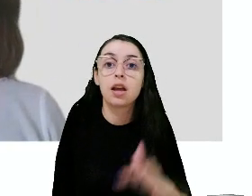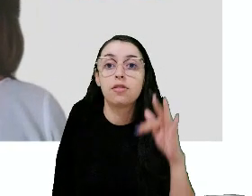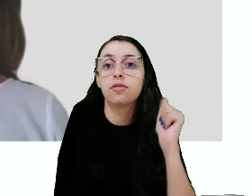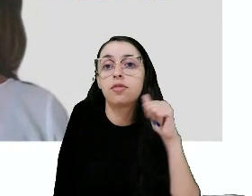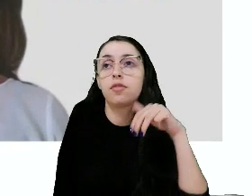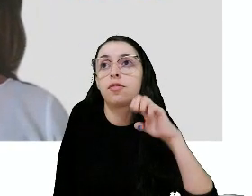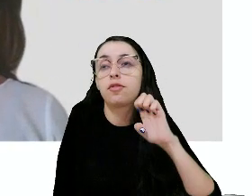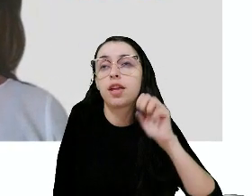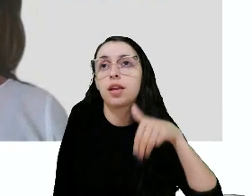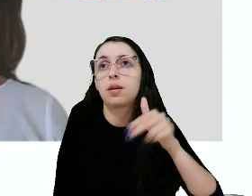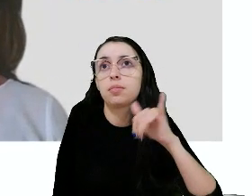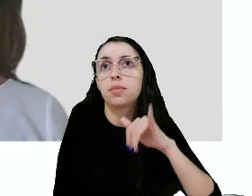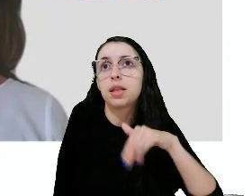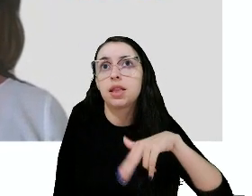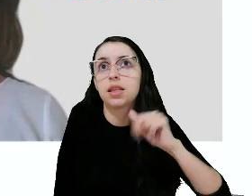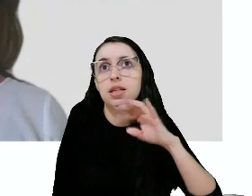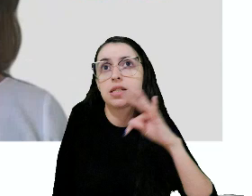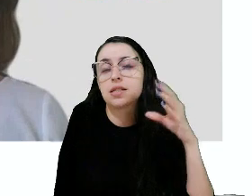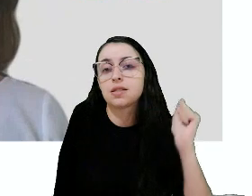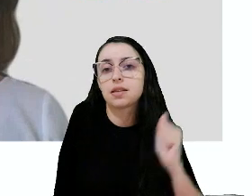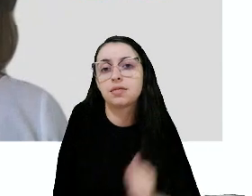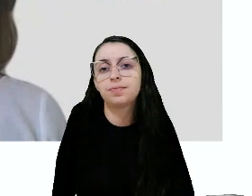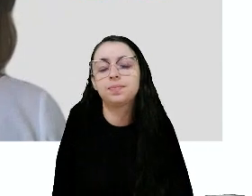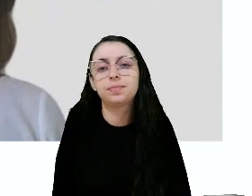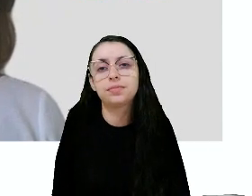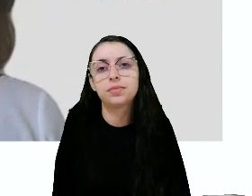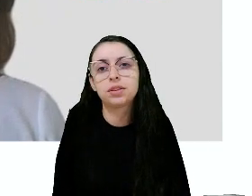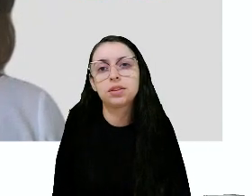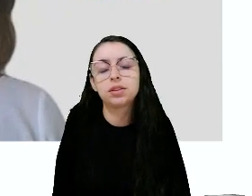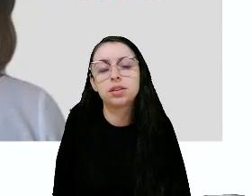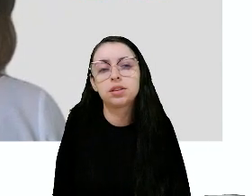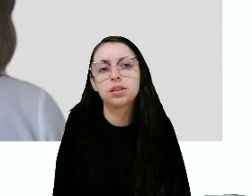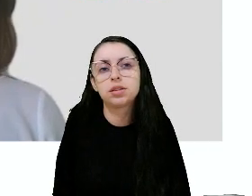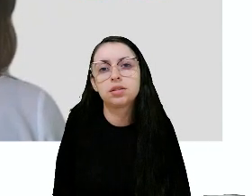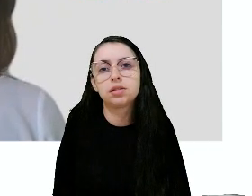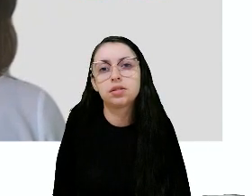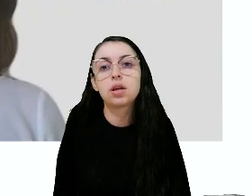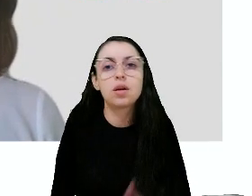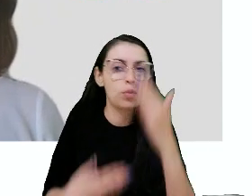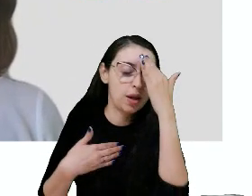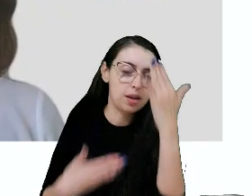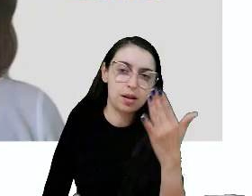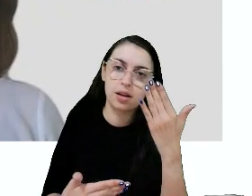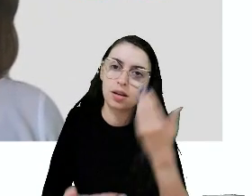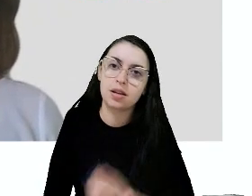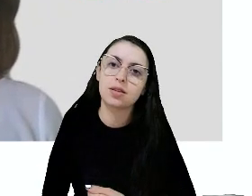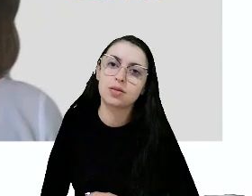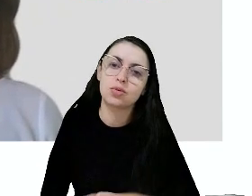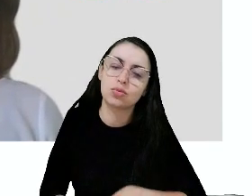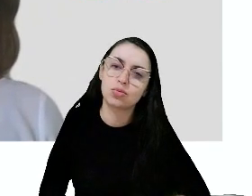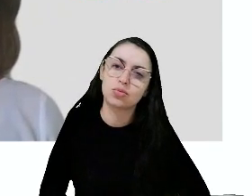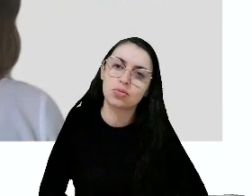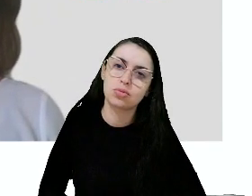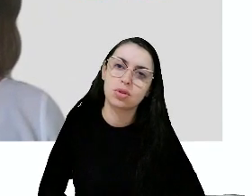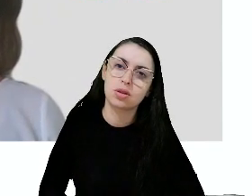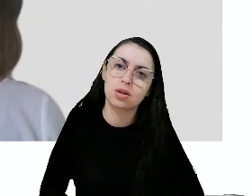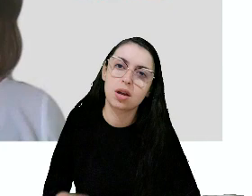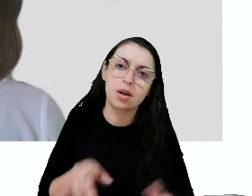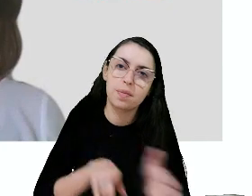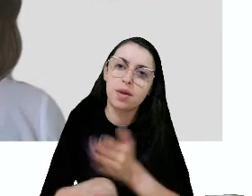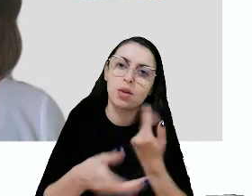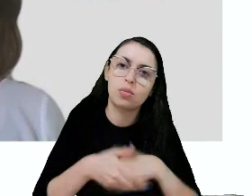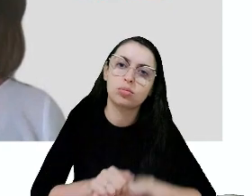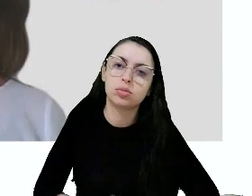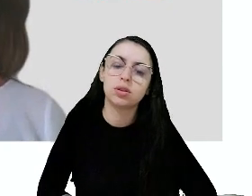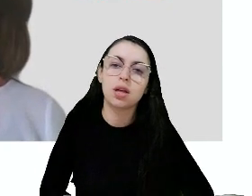feminista, promotora maravilhosa. Oi, Fabiana, eu agradeço você me pedir que faça algum